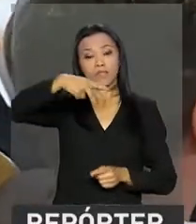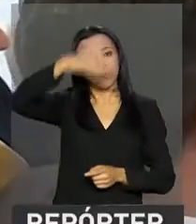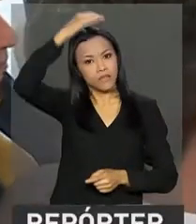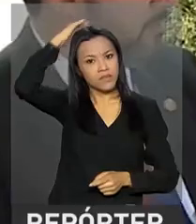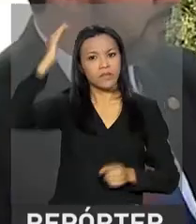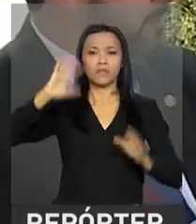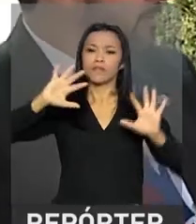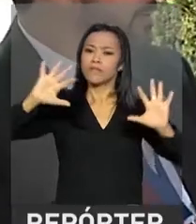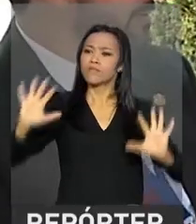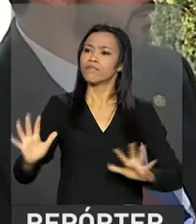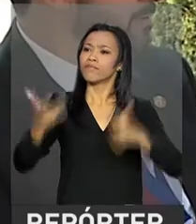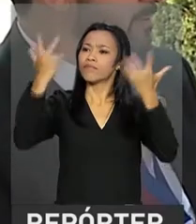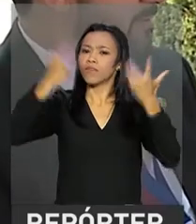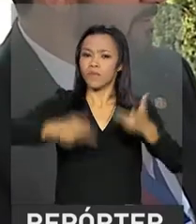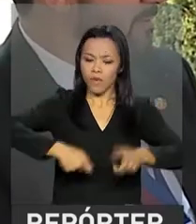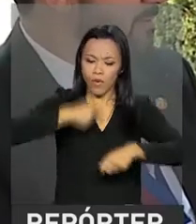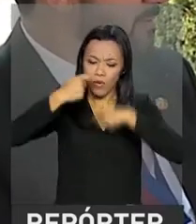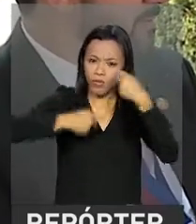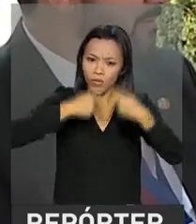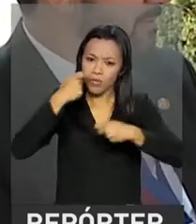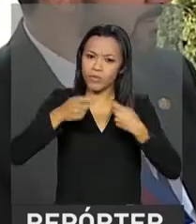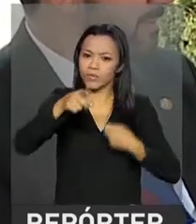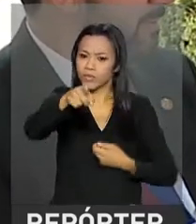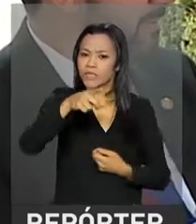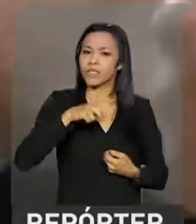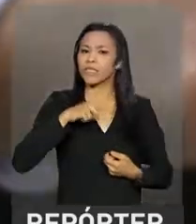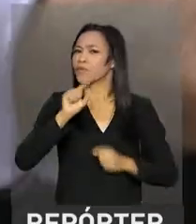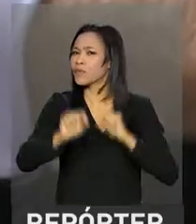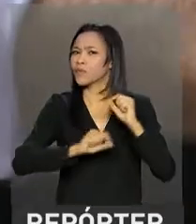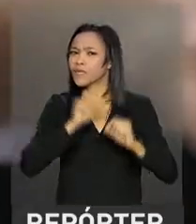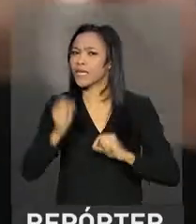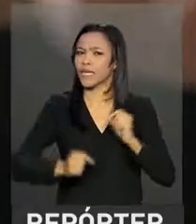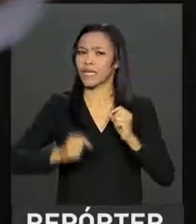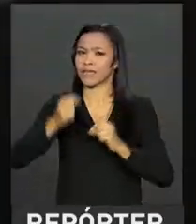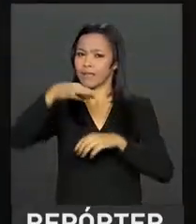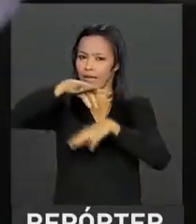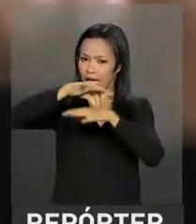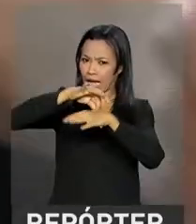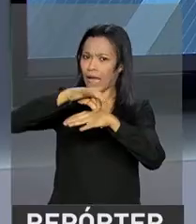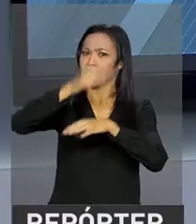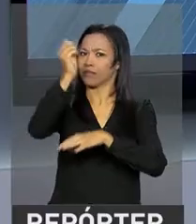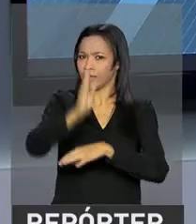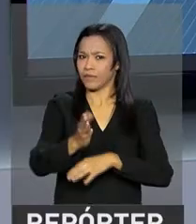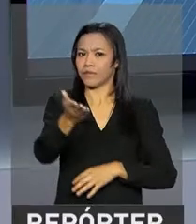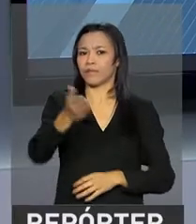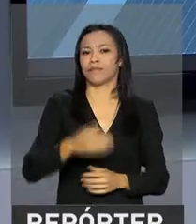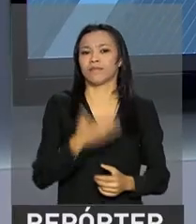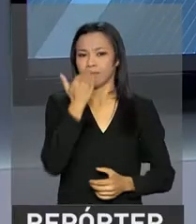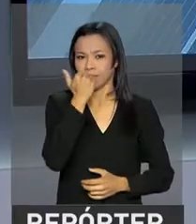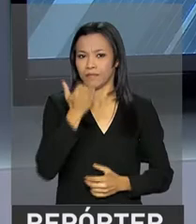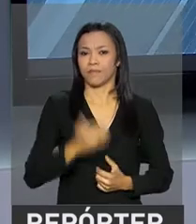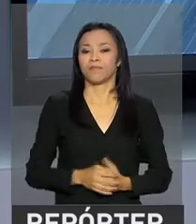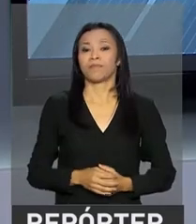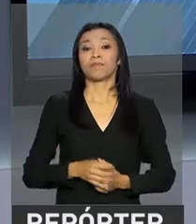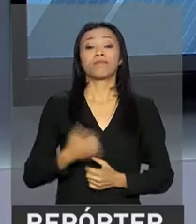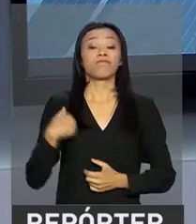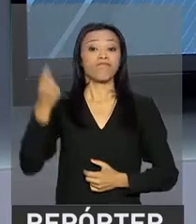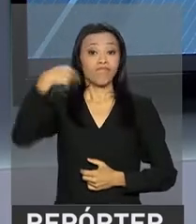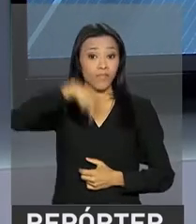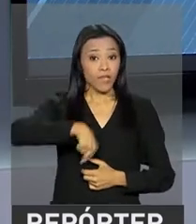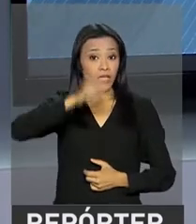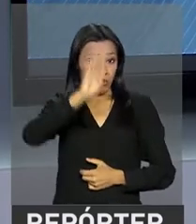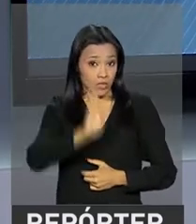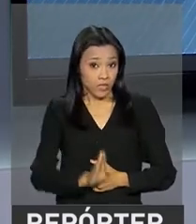participantes em um almoço que teve no cardápio carne brasileira e aqui no brasil o presidente